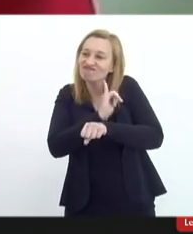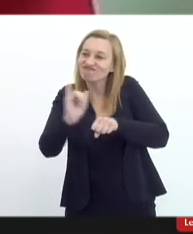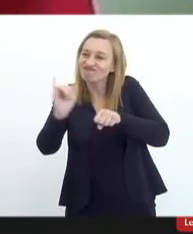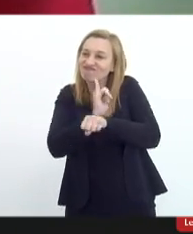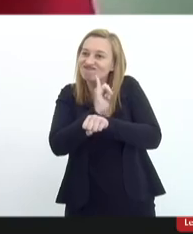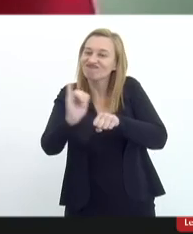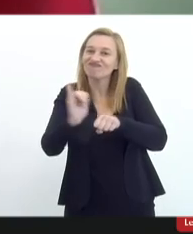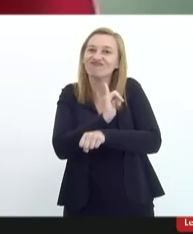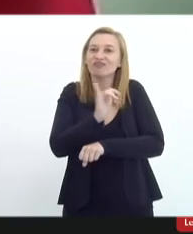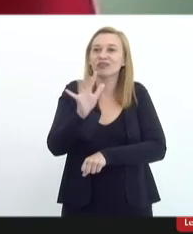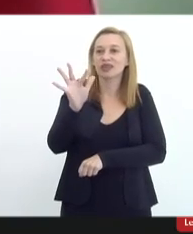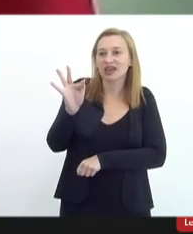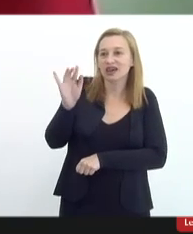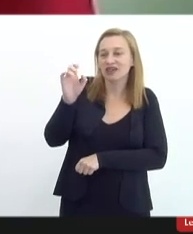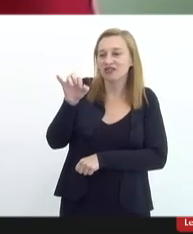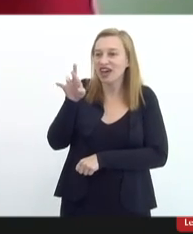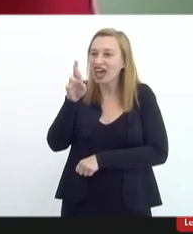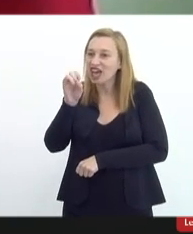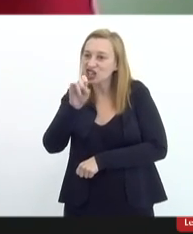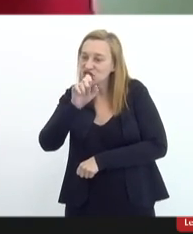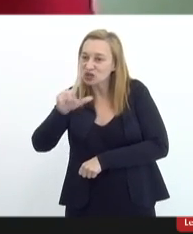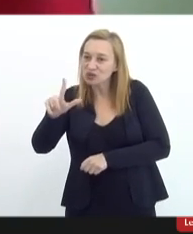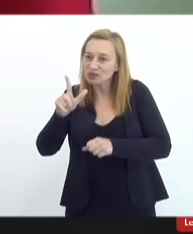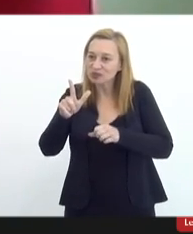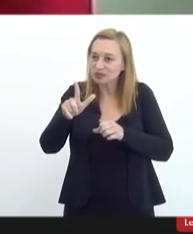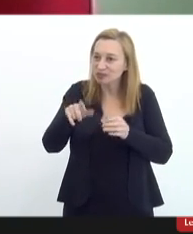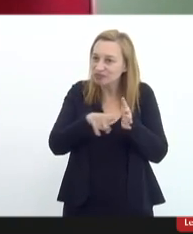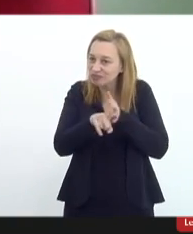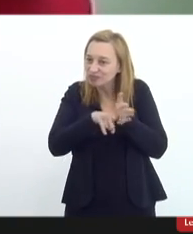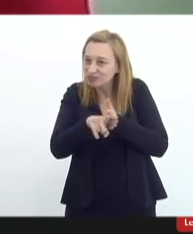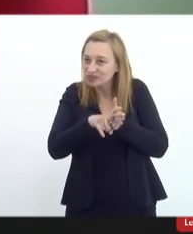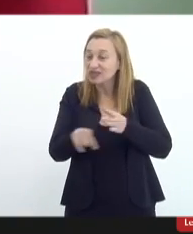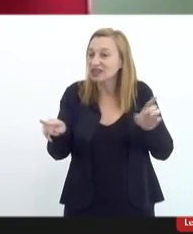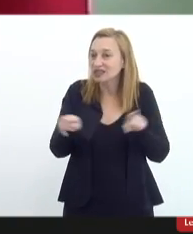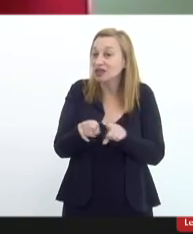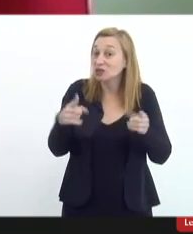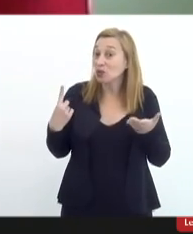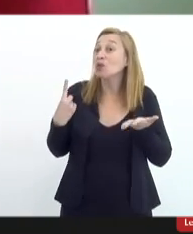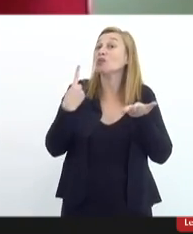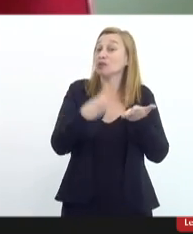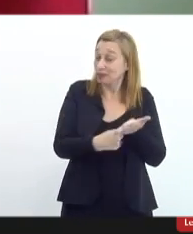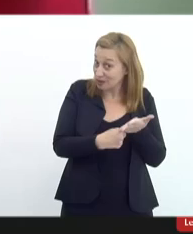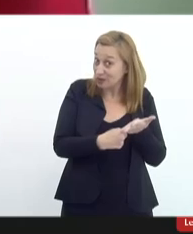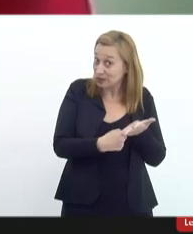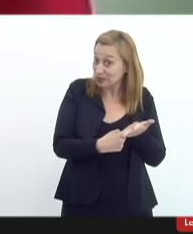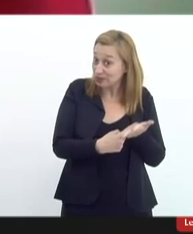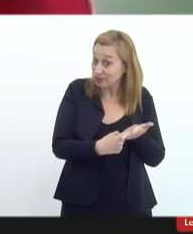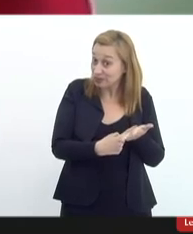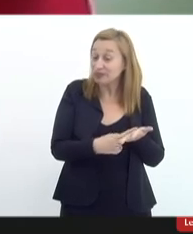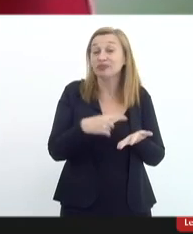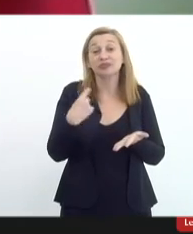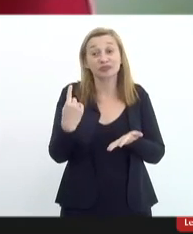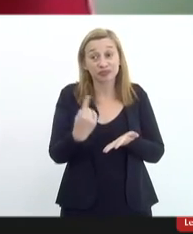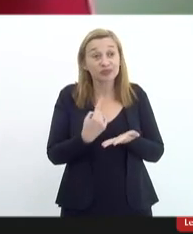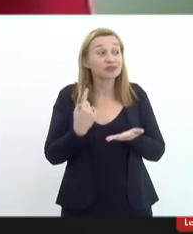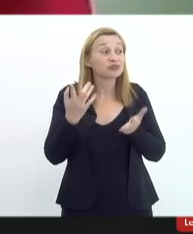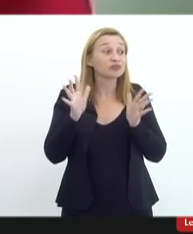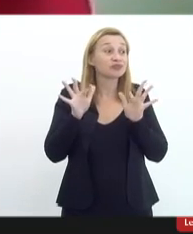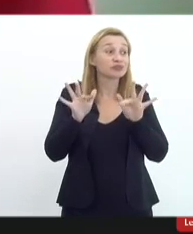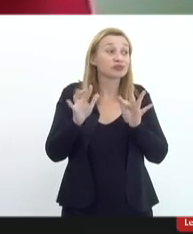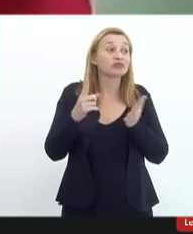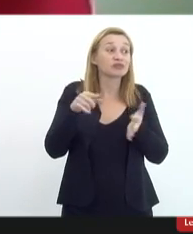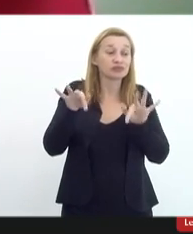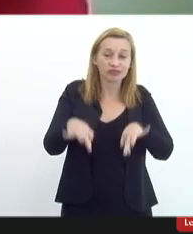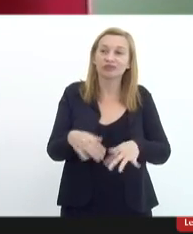estratégias, fértil em análise, né? E, sobretudo, fértil no compromisso, sabe? Que nós firmamos aqui